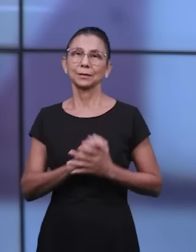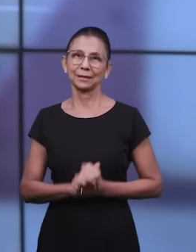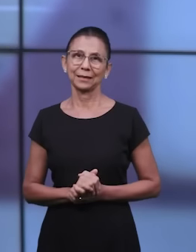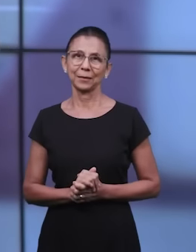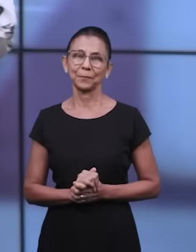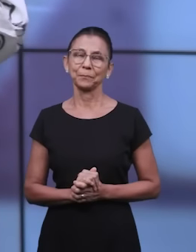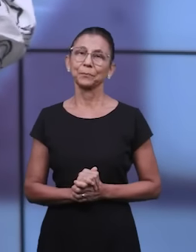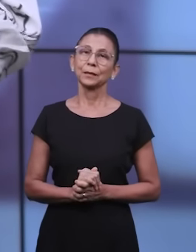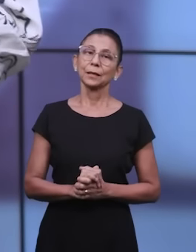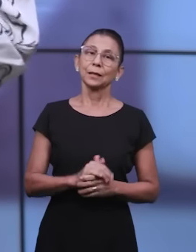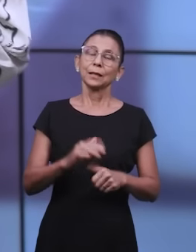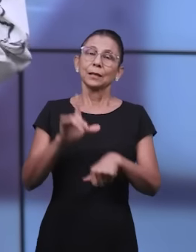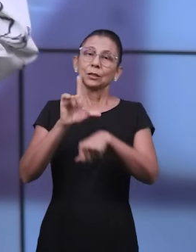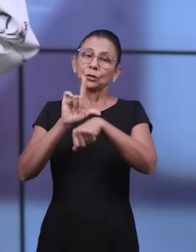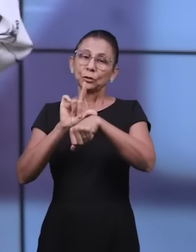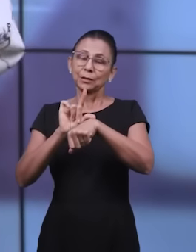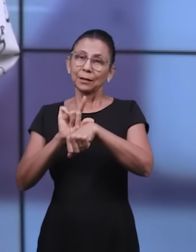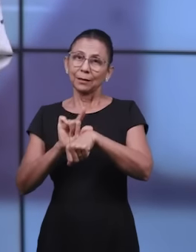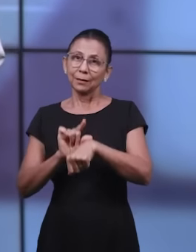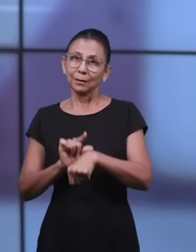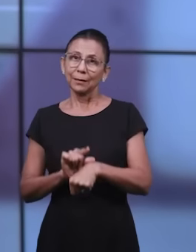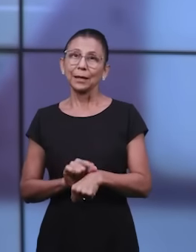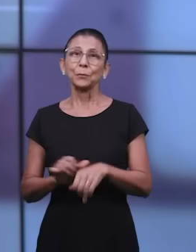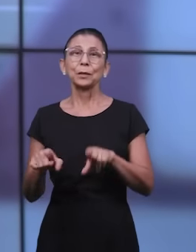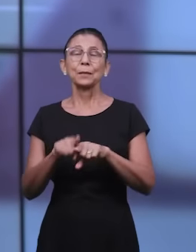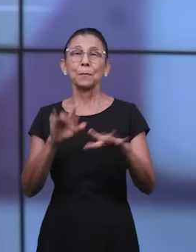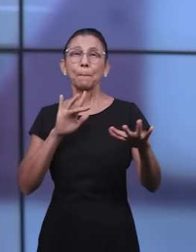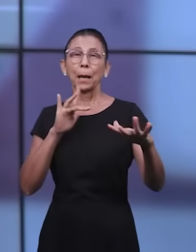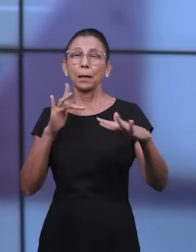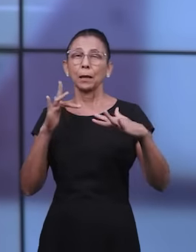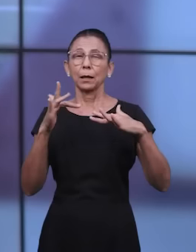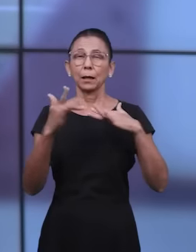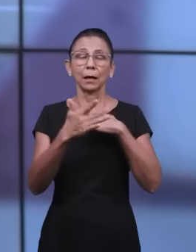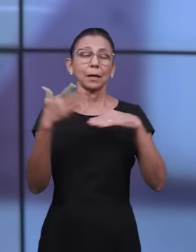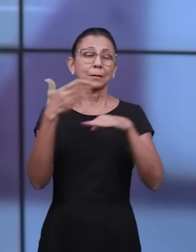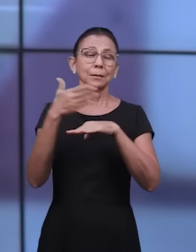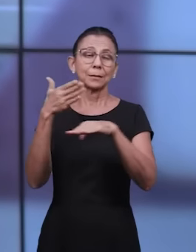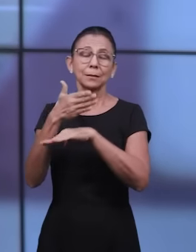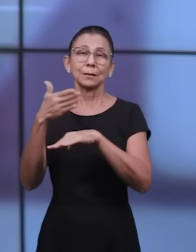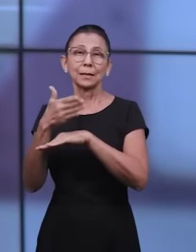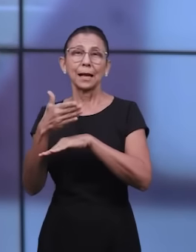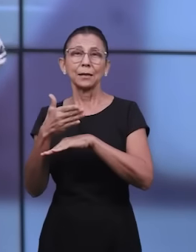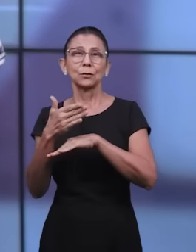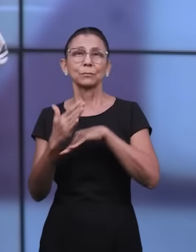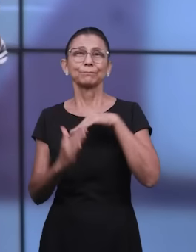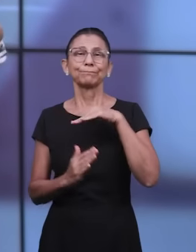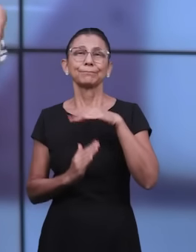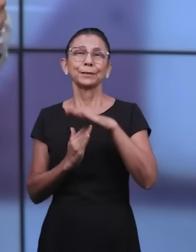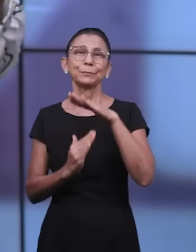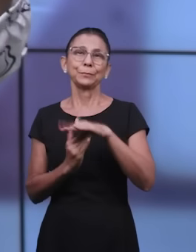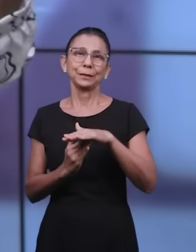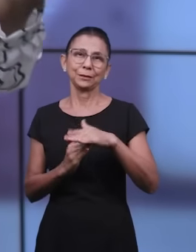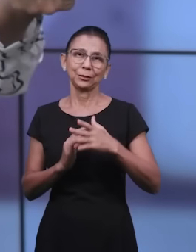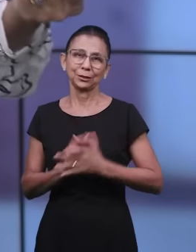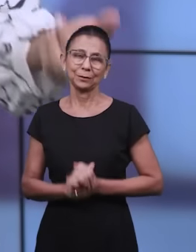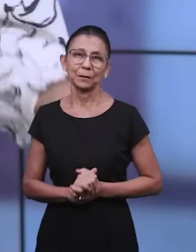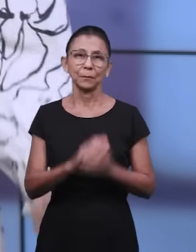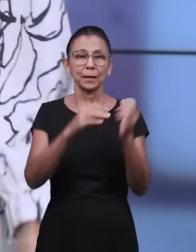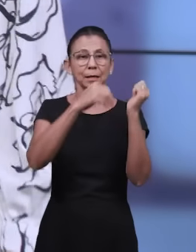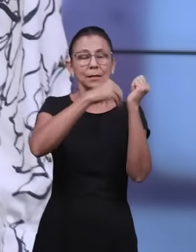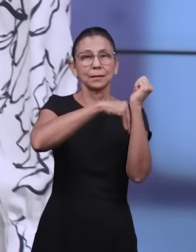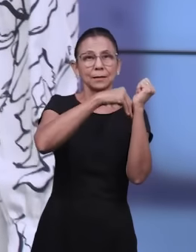é reduzir não só o tempo, mas a quantidade de plataformas e opções de acesso. Outra sugestão é usar